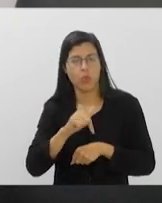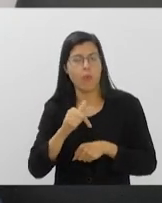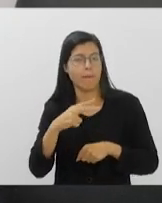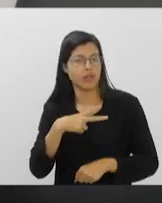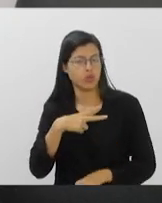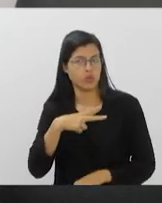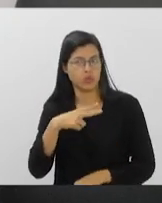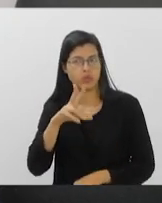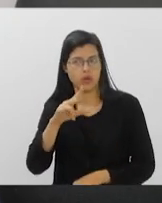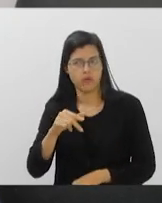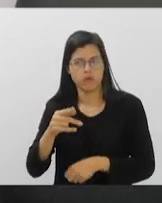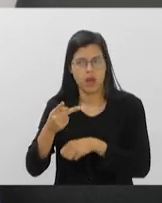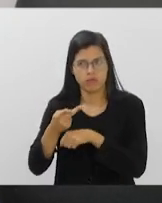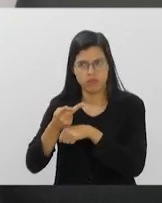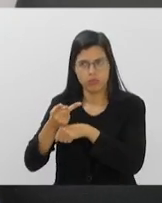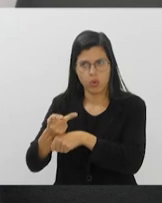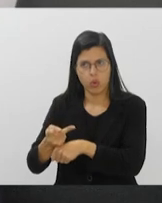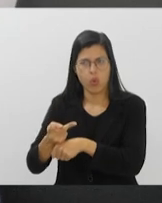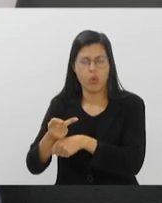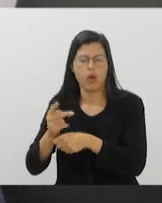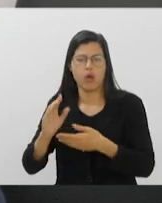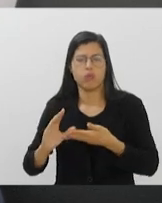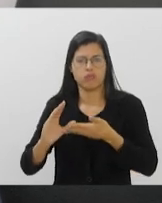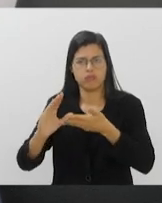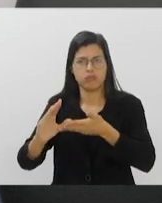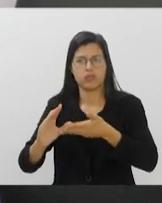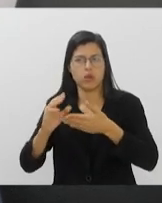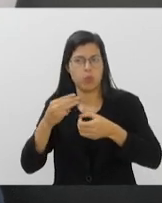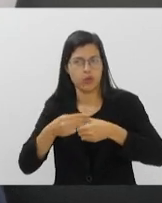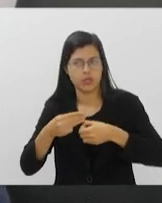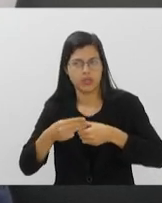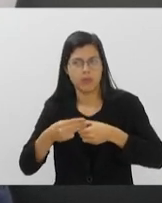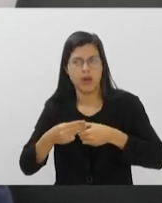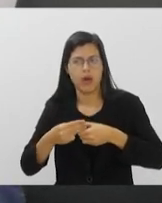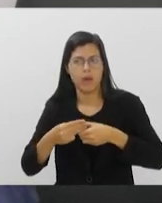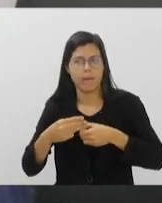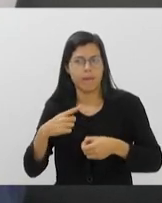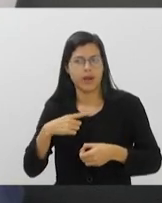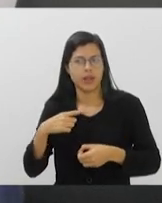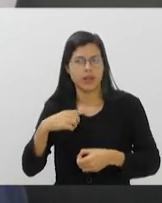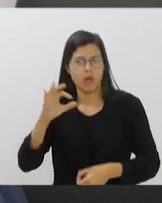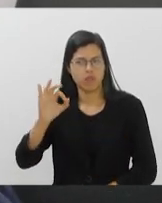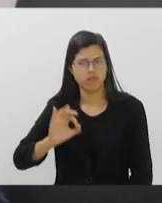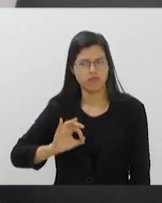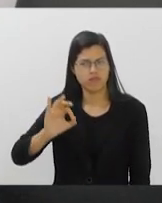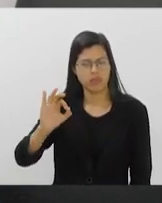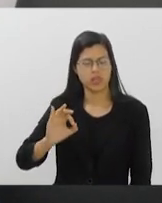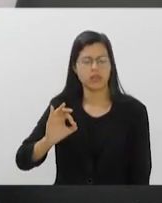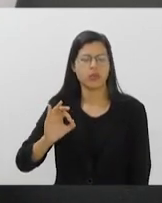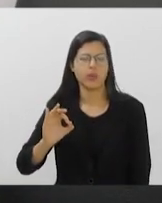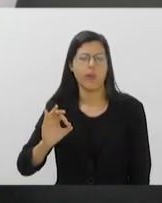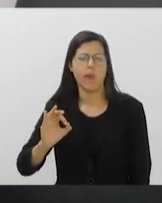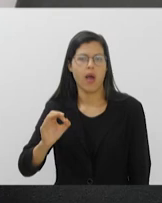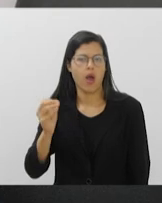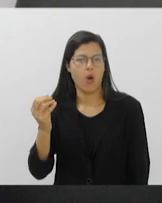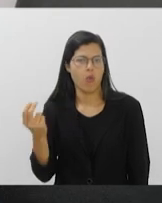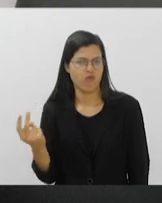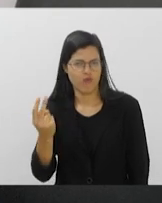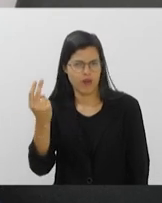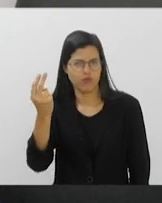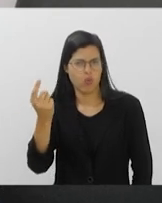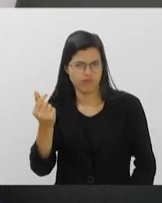buscar o registro junto ao cmdca que é o Conselho Municipal Para quê Para receber aquela per capta que é aquele valor que que que ele